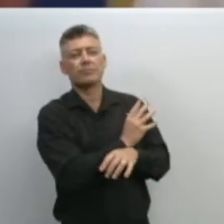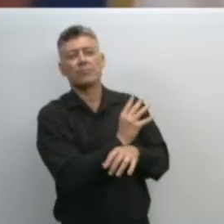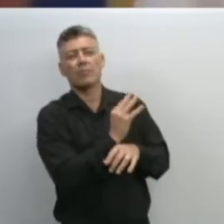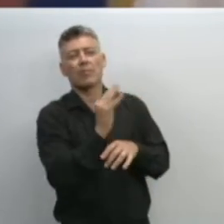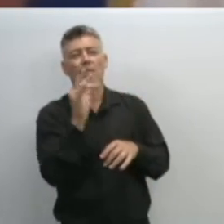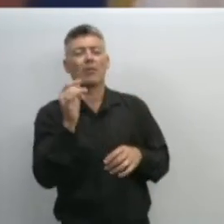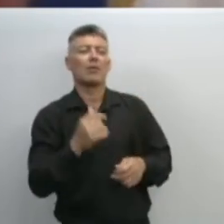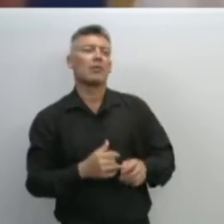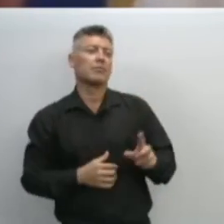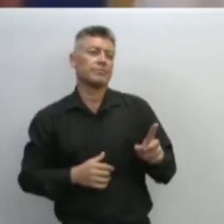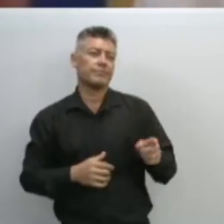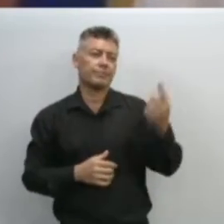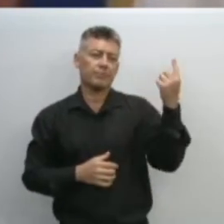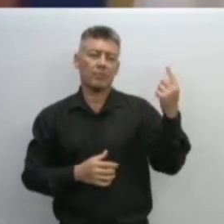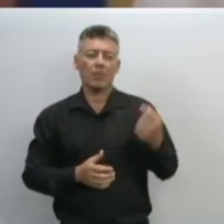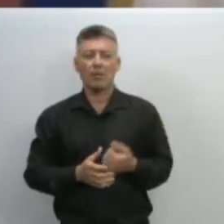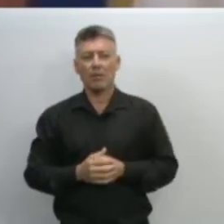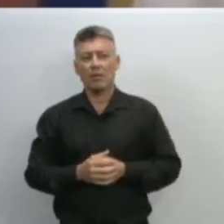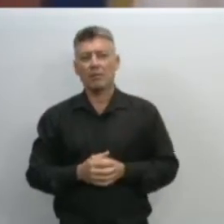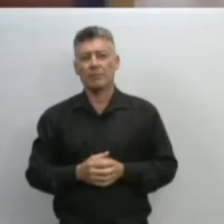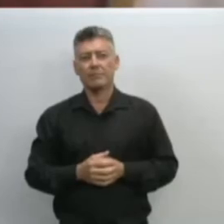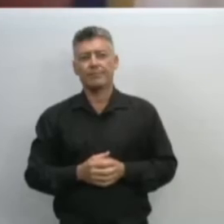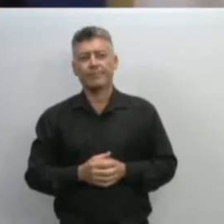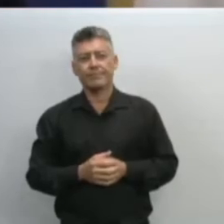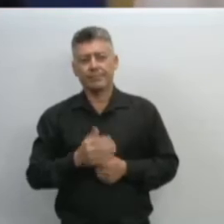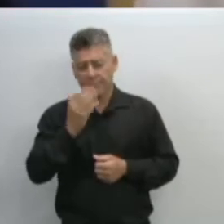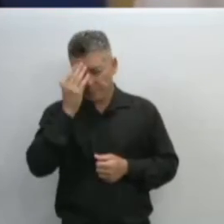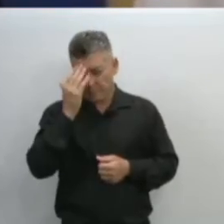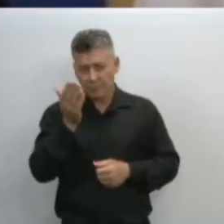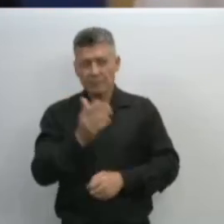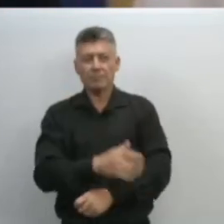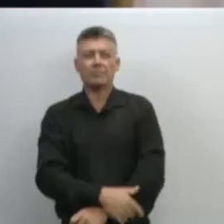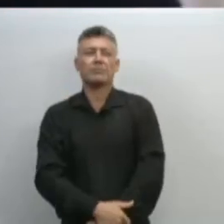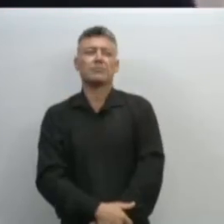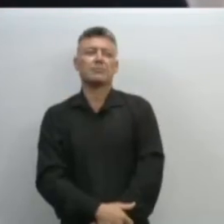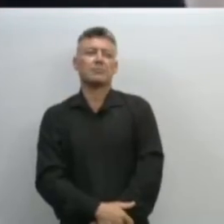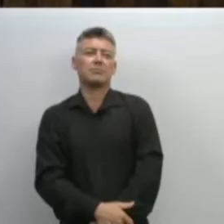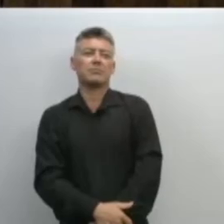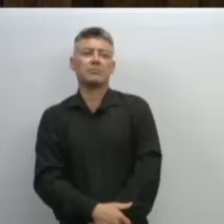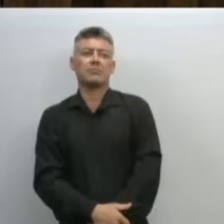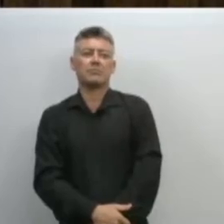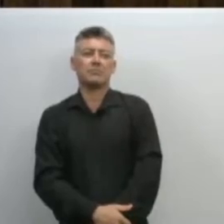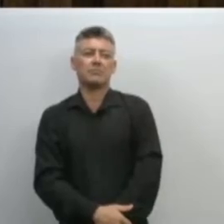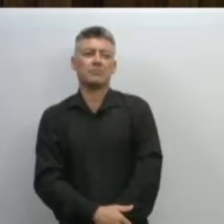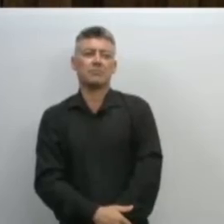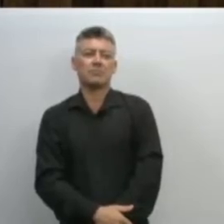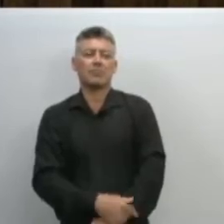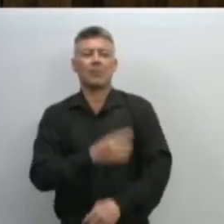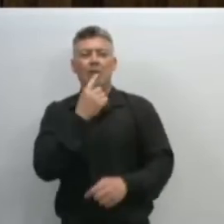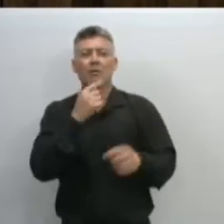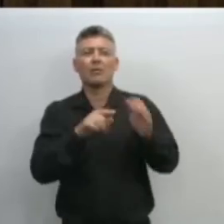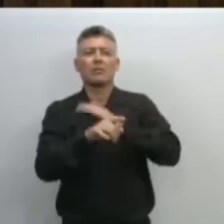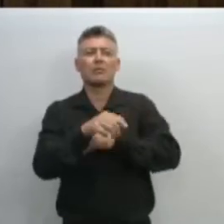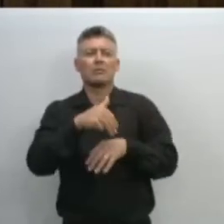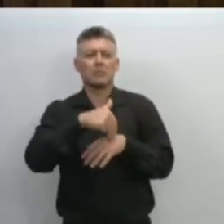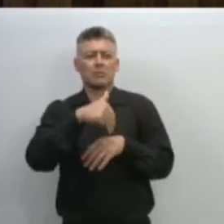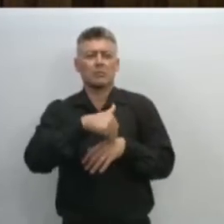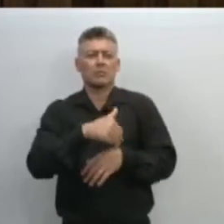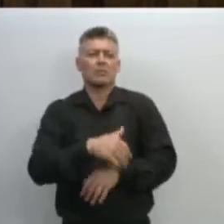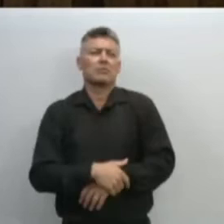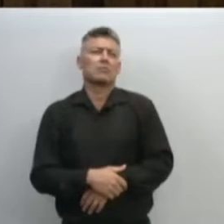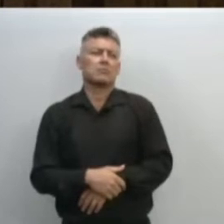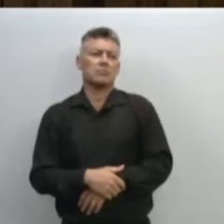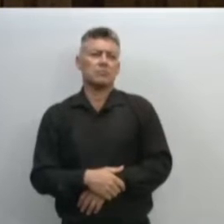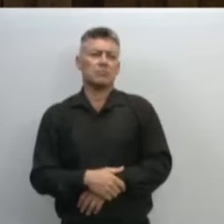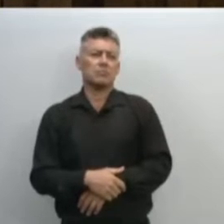de árvores em nosso semiárido. Era isso que eu queria informar, muito obrigado. Eu pergunto à vereadora Margarete se ela